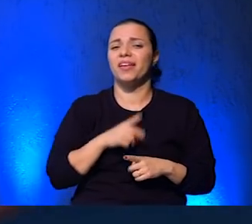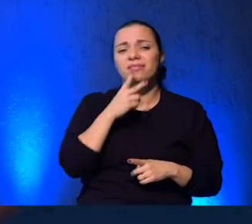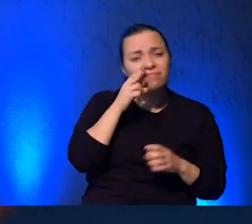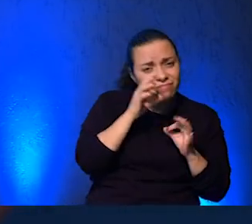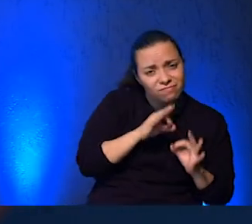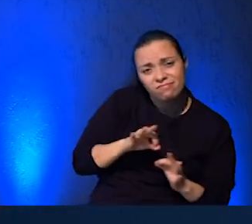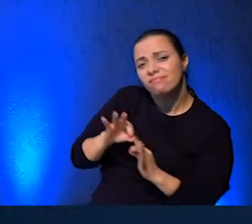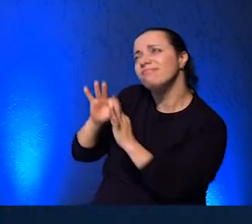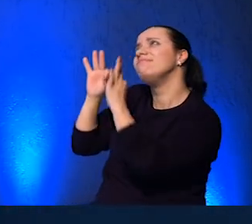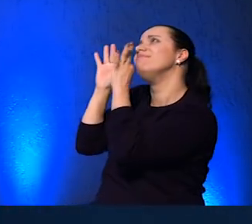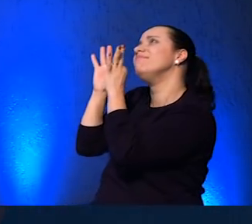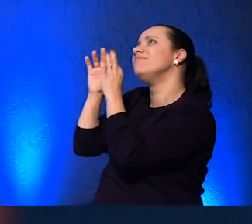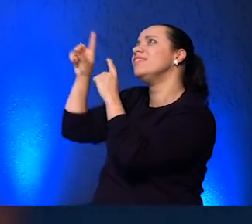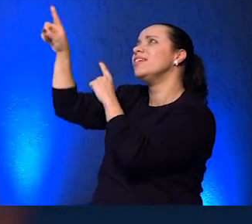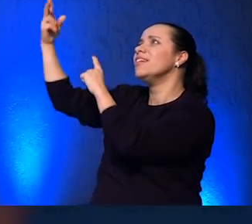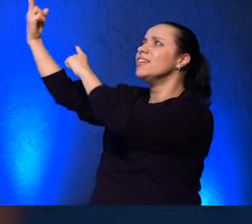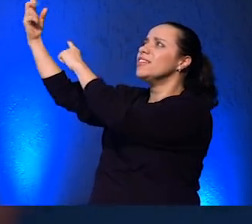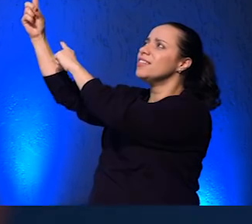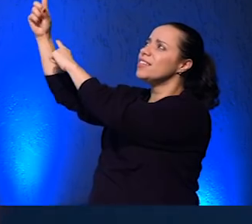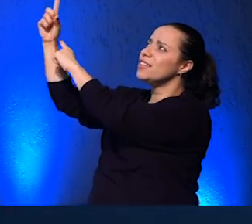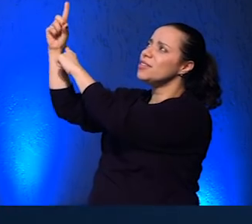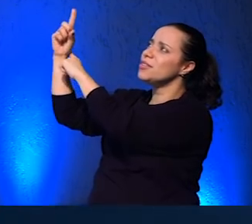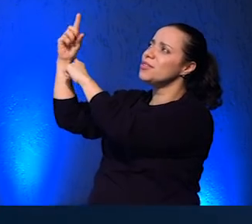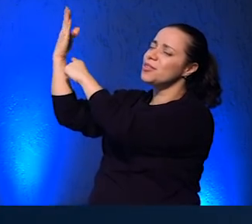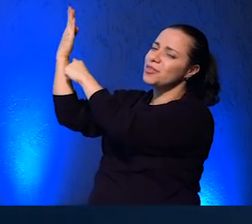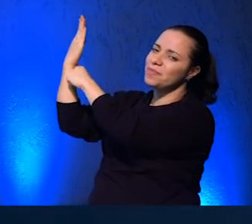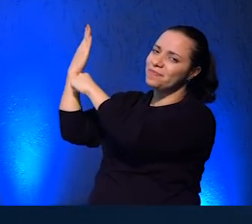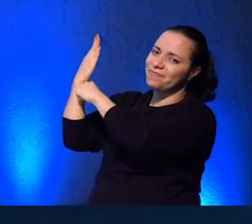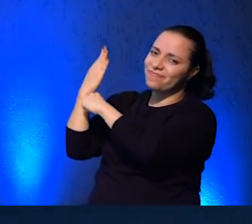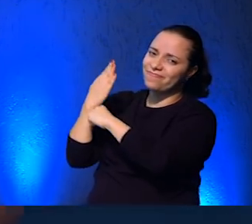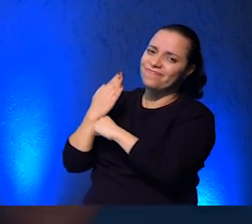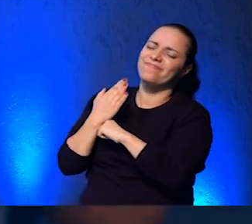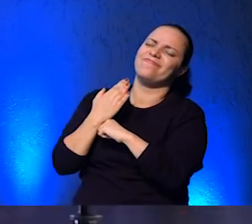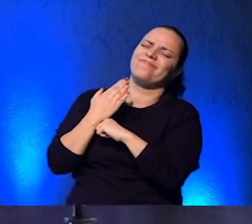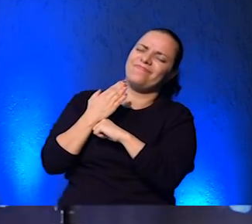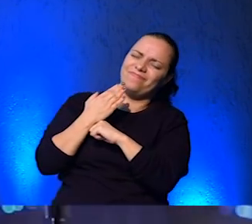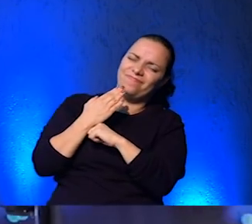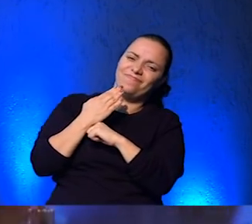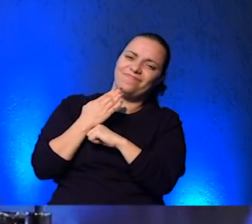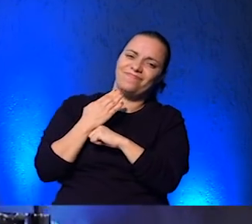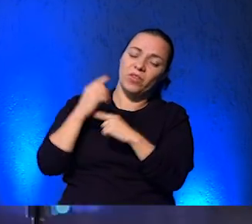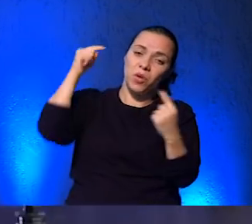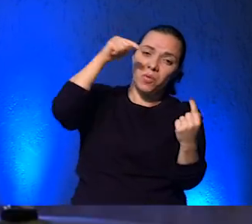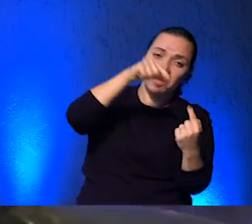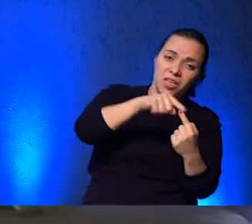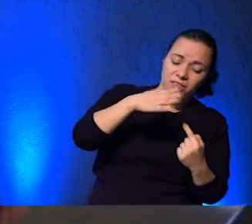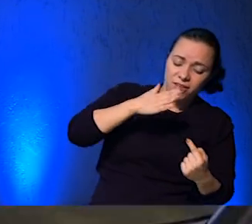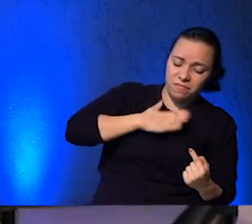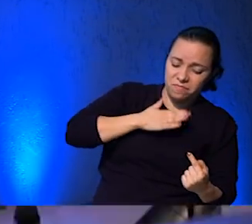vem aí ver o favor oi